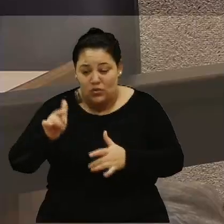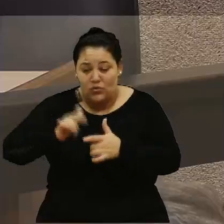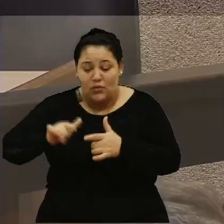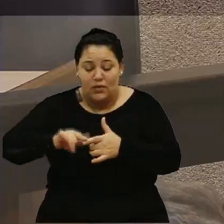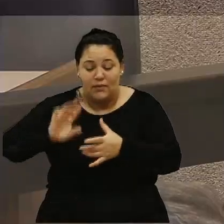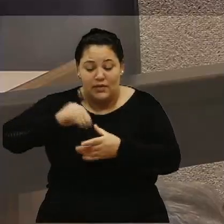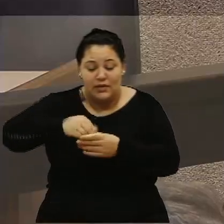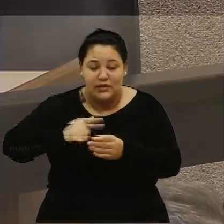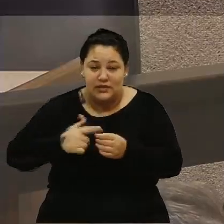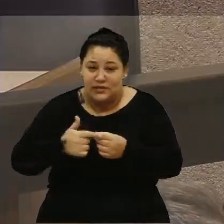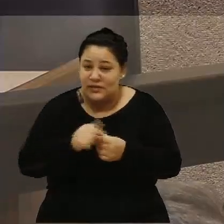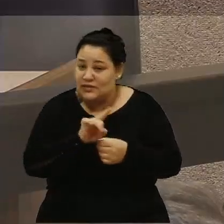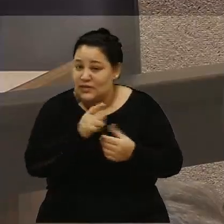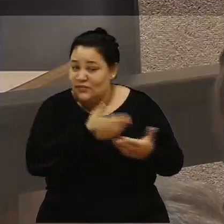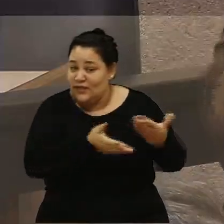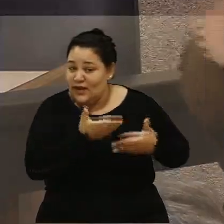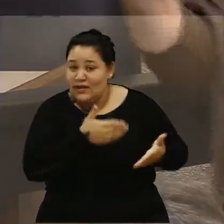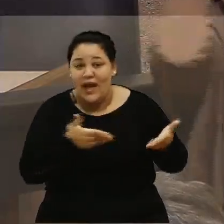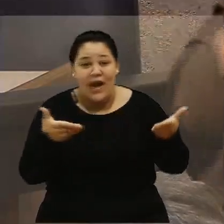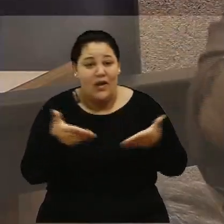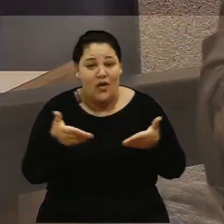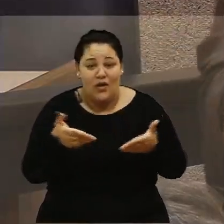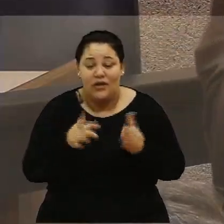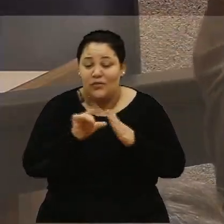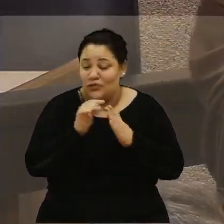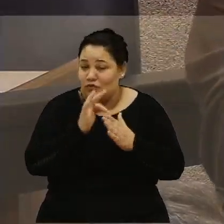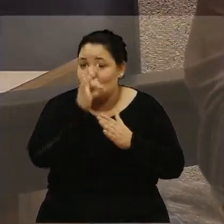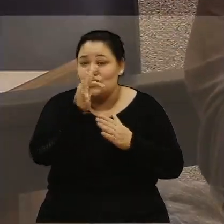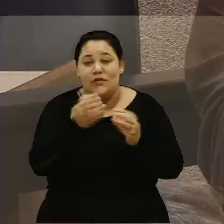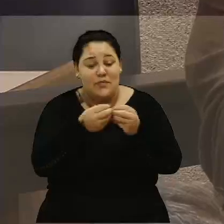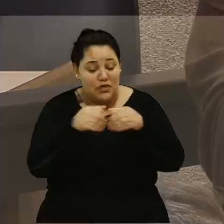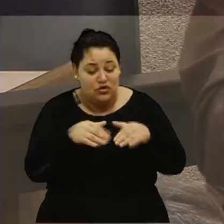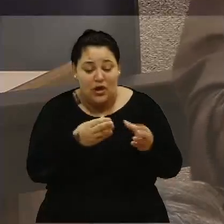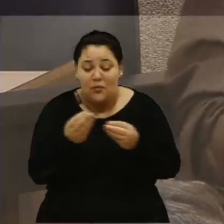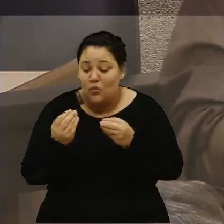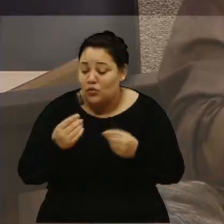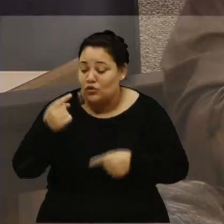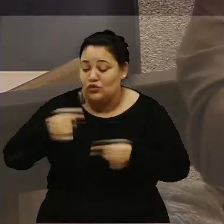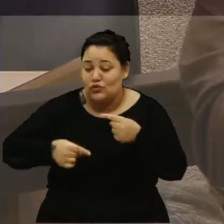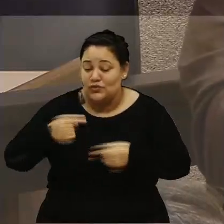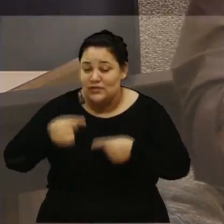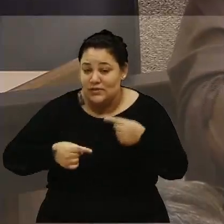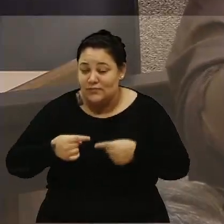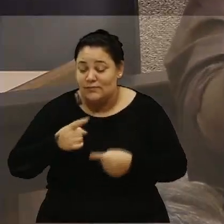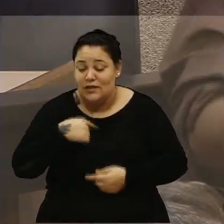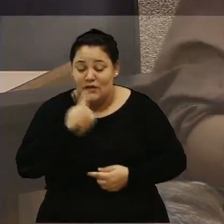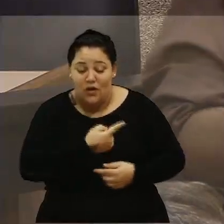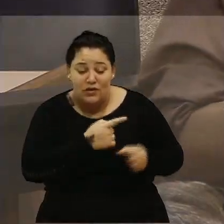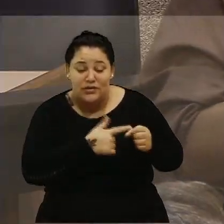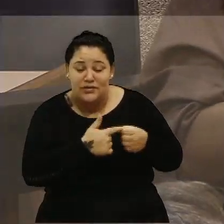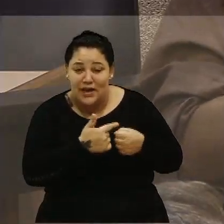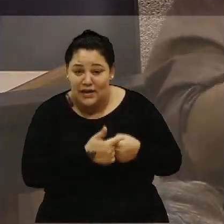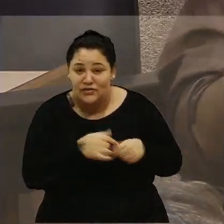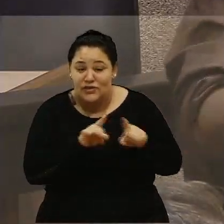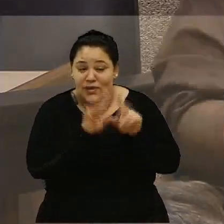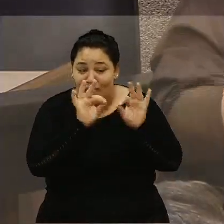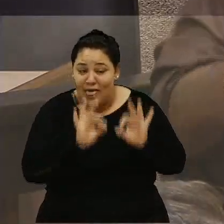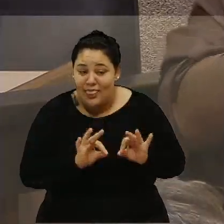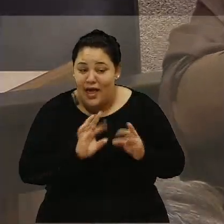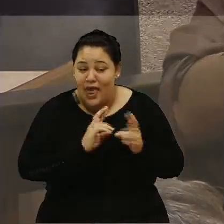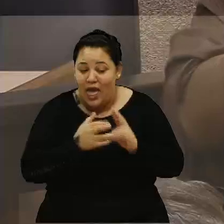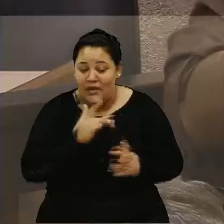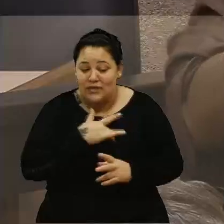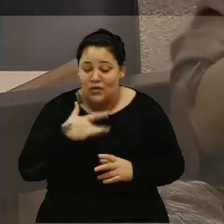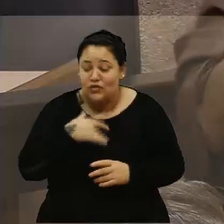gente não tratar isso agora, ali na frente a gente vai estar discutindo o aterro da nossa cidade, a questão da saúde, do